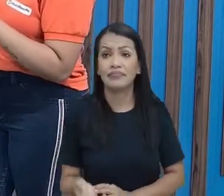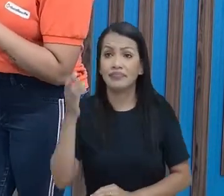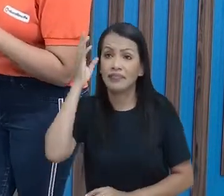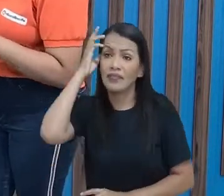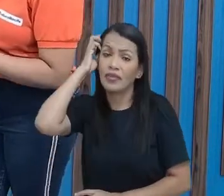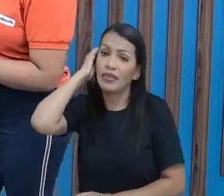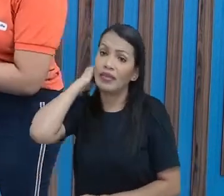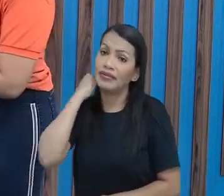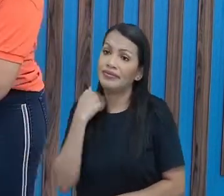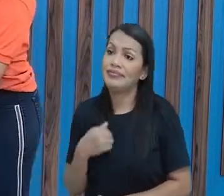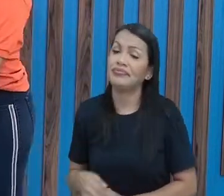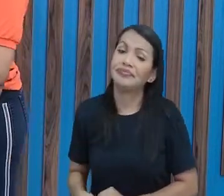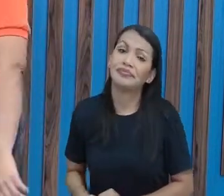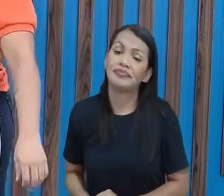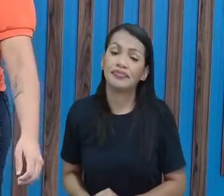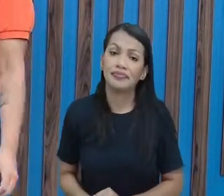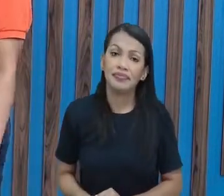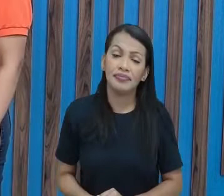Cadê? Onde é que eu tô?